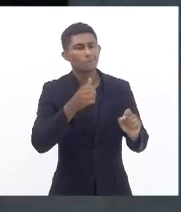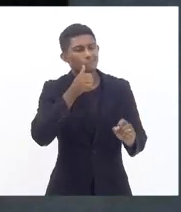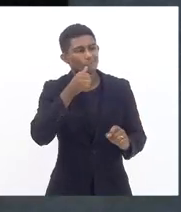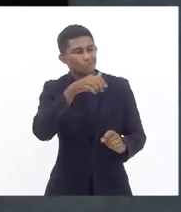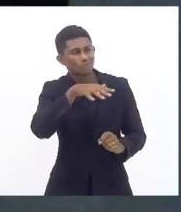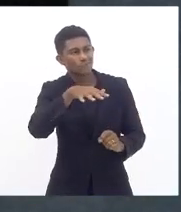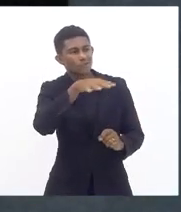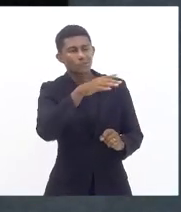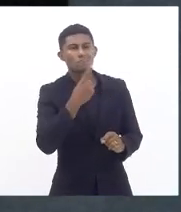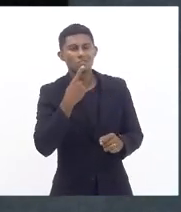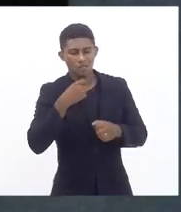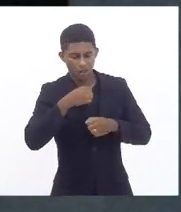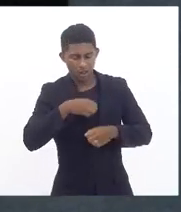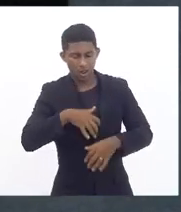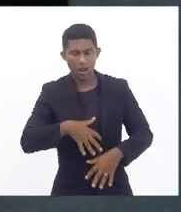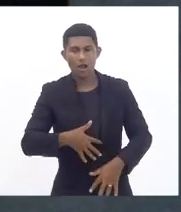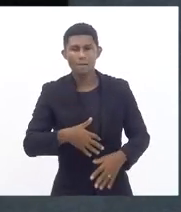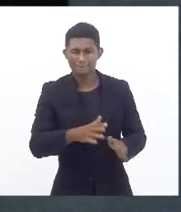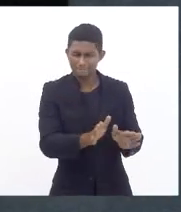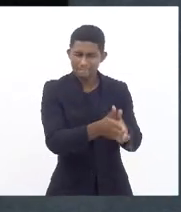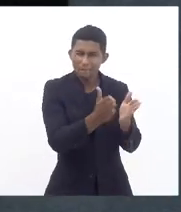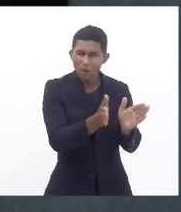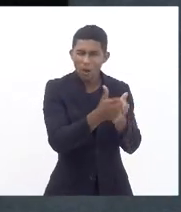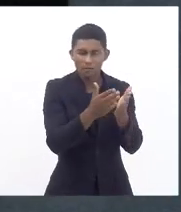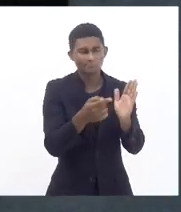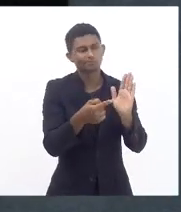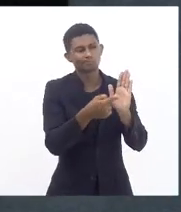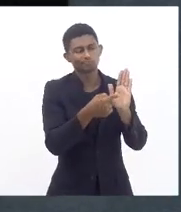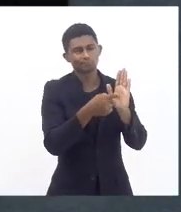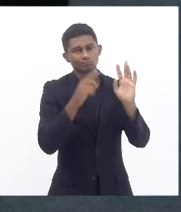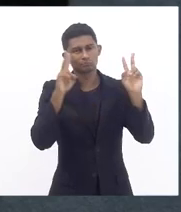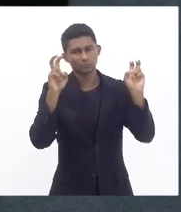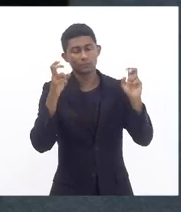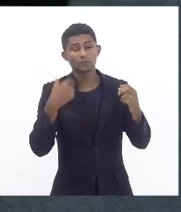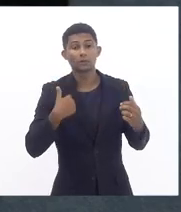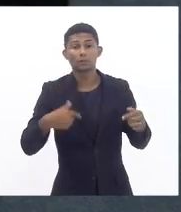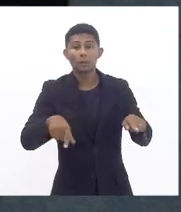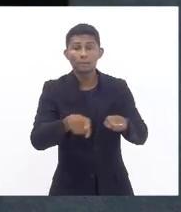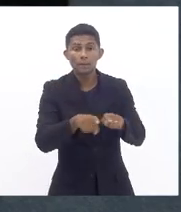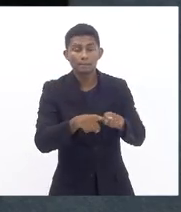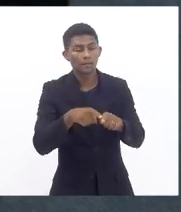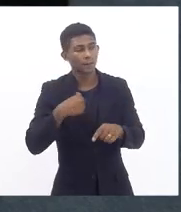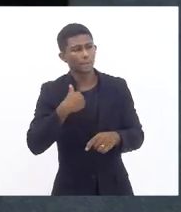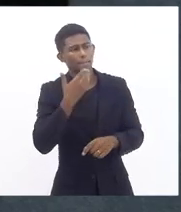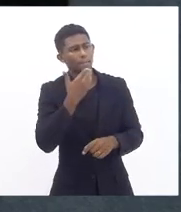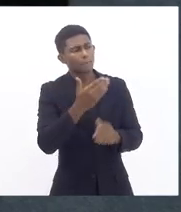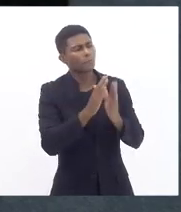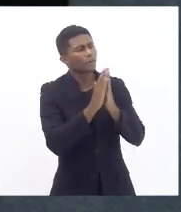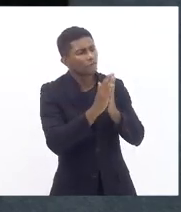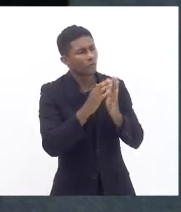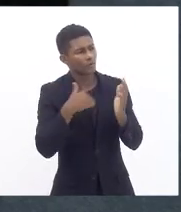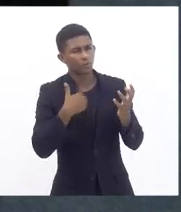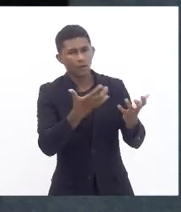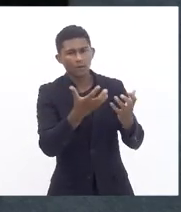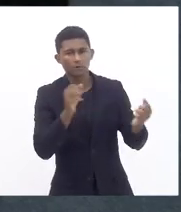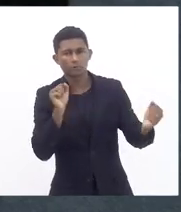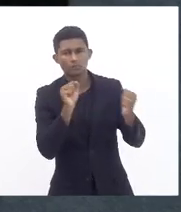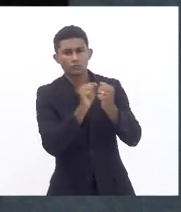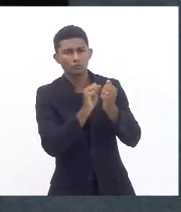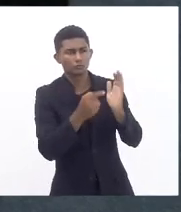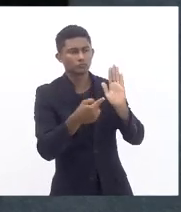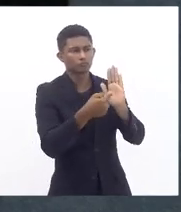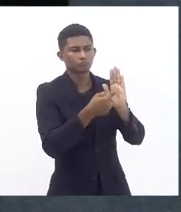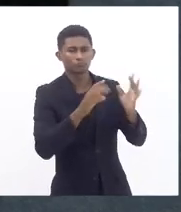E aproveito até para pedir que ele tope, aceite que eu seja coautor, já que eu tenho